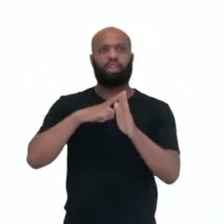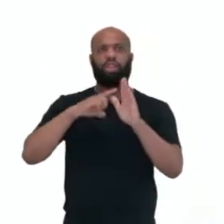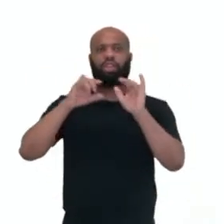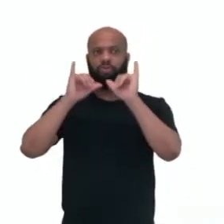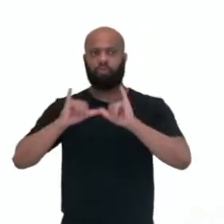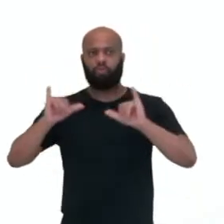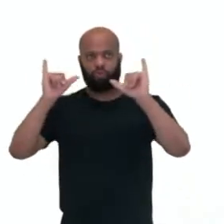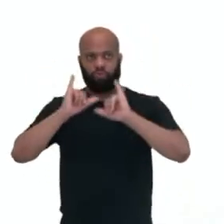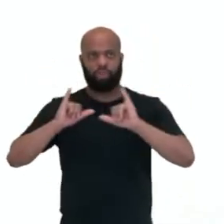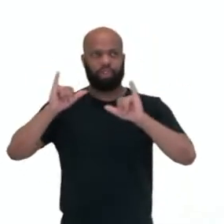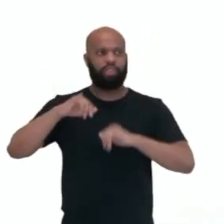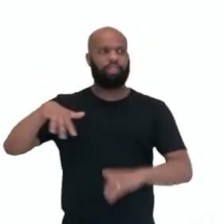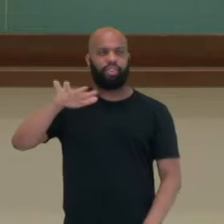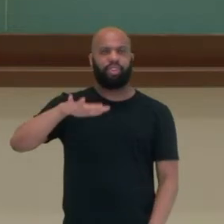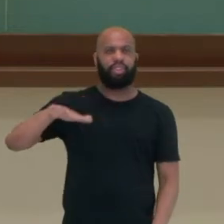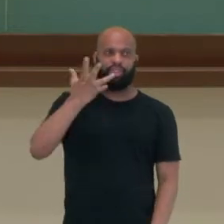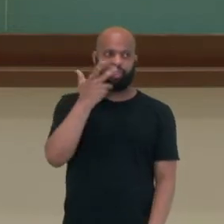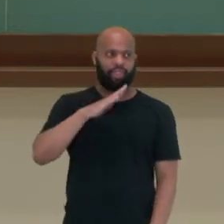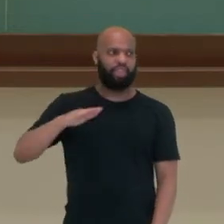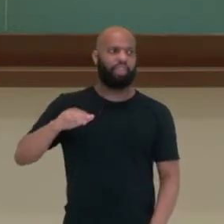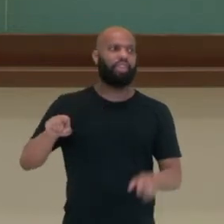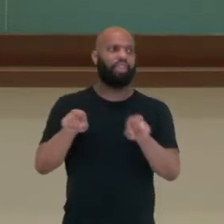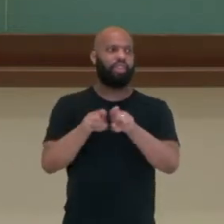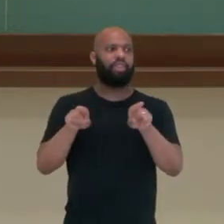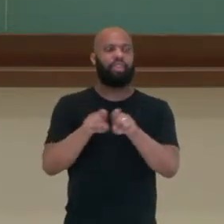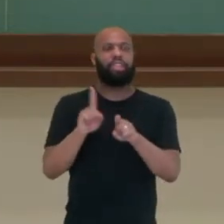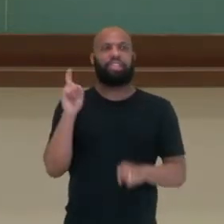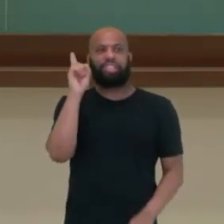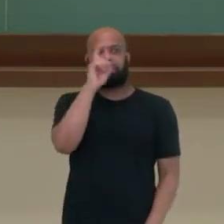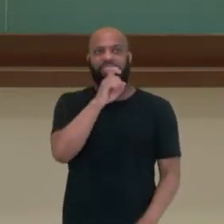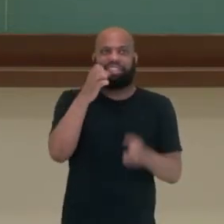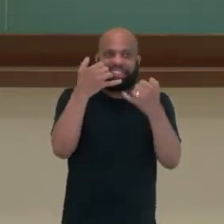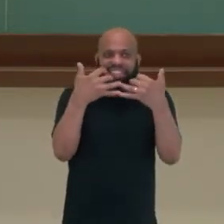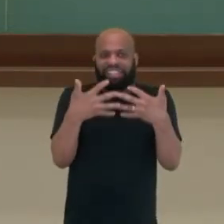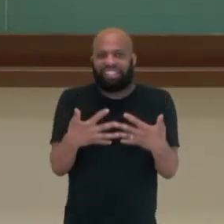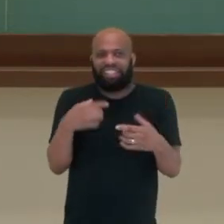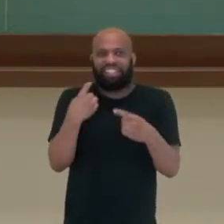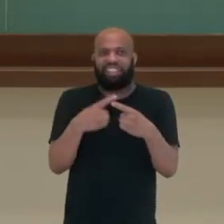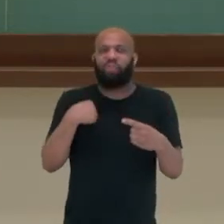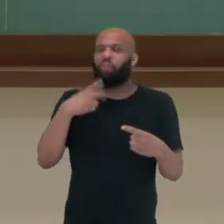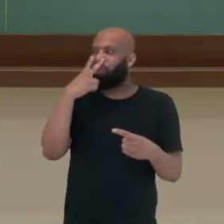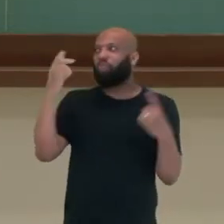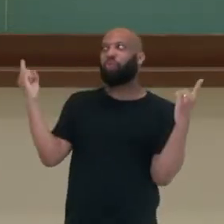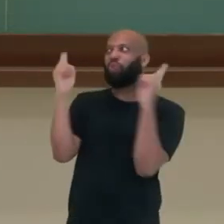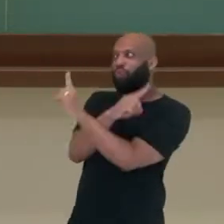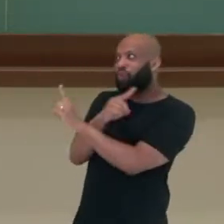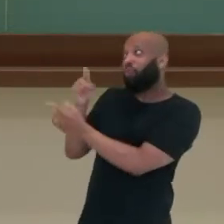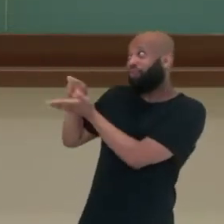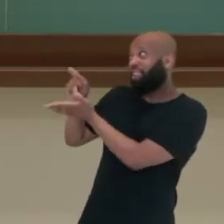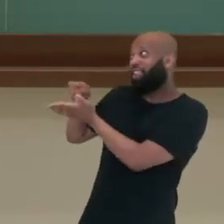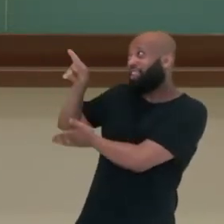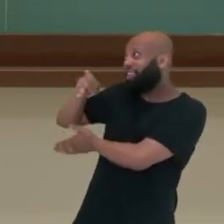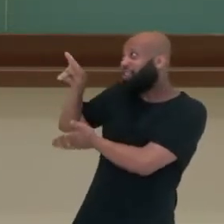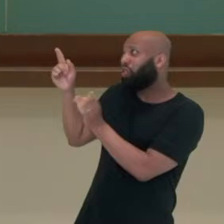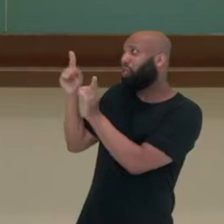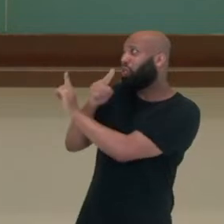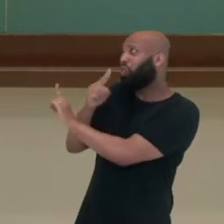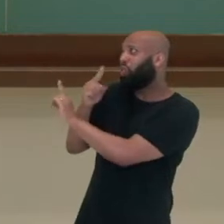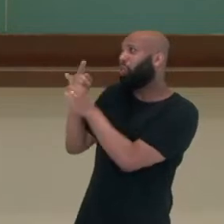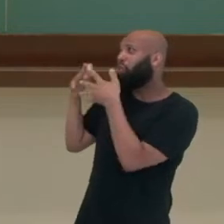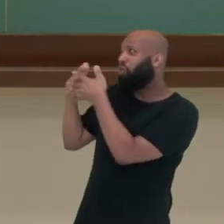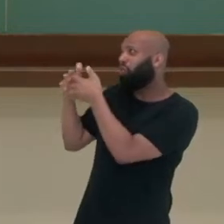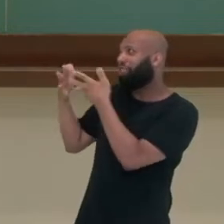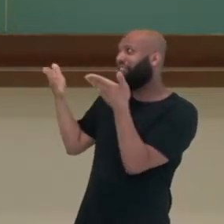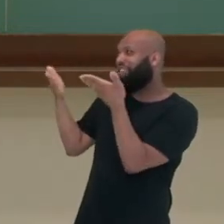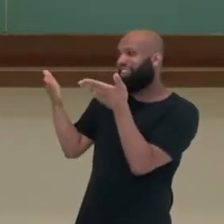sobre a infância. Tá difícil de falar aqui, né? Eu acho que foi aquela troca. Aquela troca ali me deixou completamente confuso.